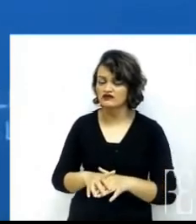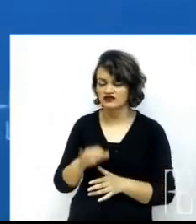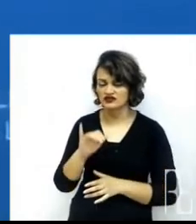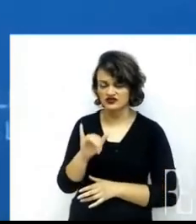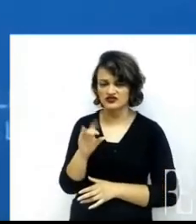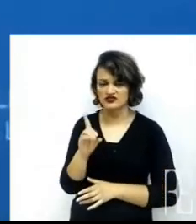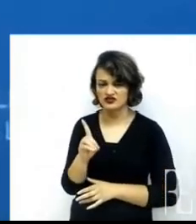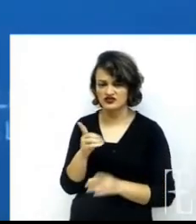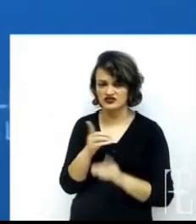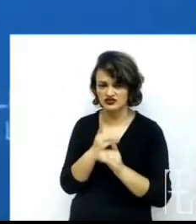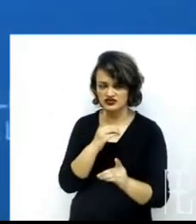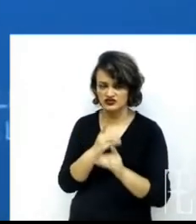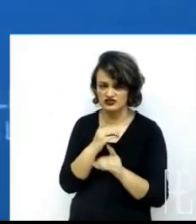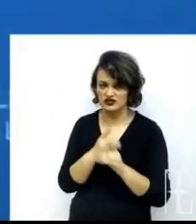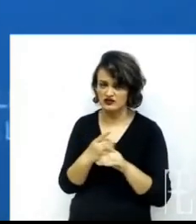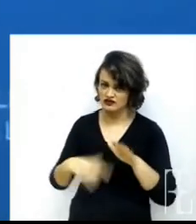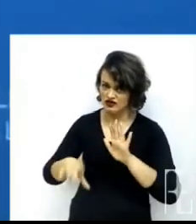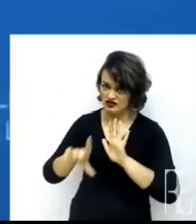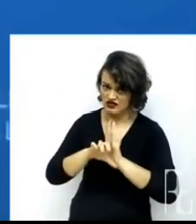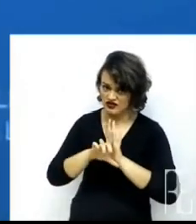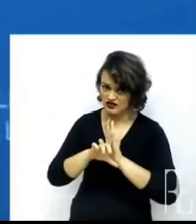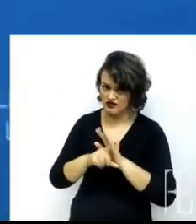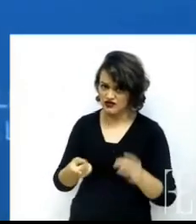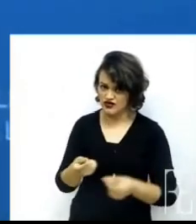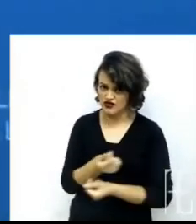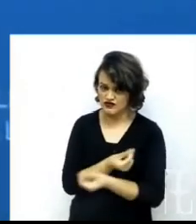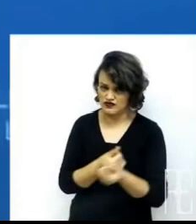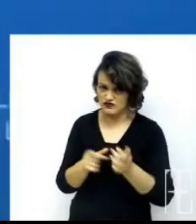e-digital na lei orçamentária.